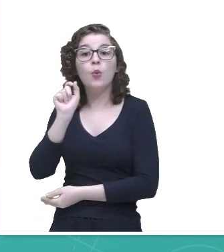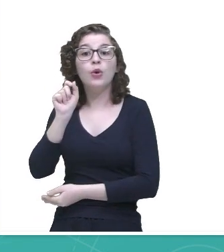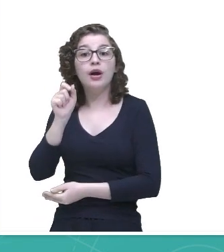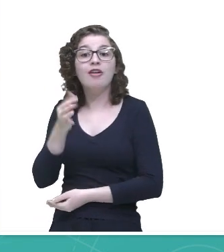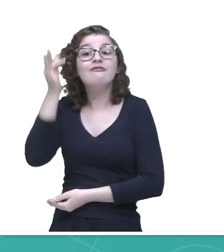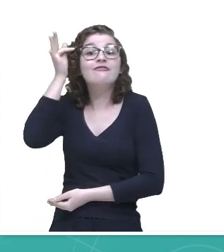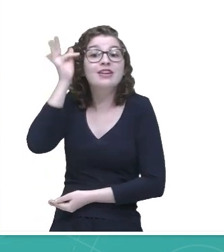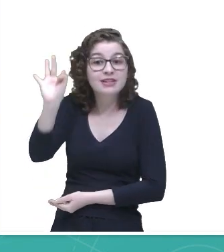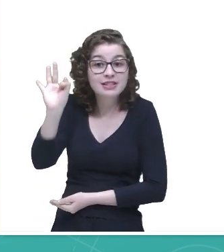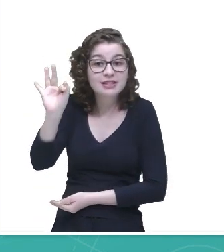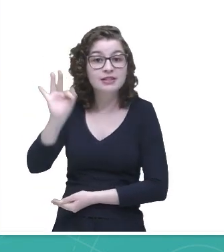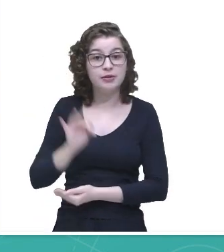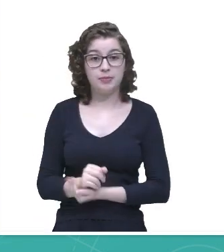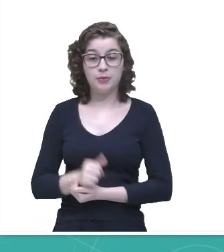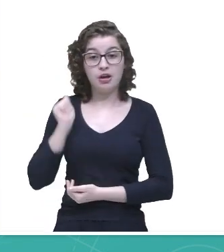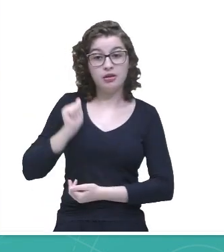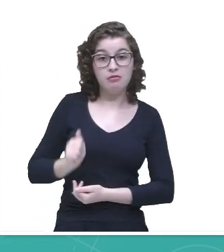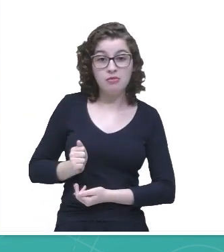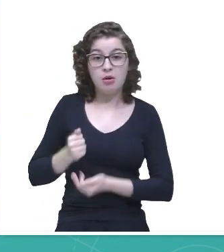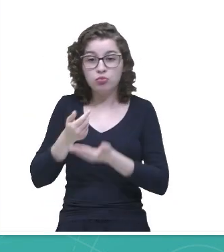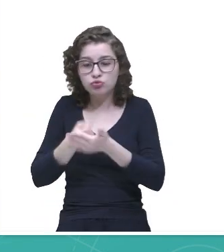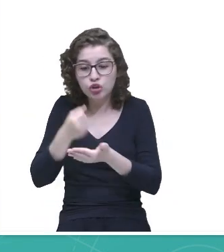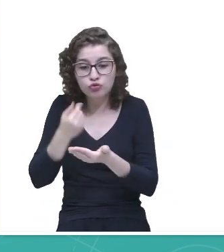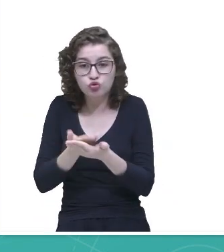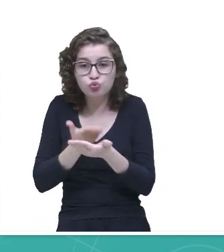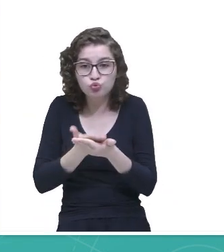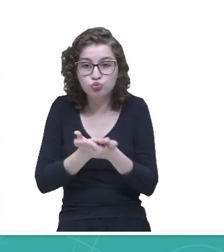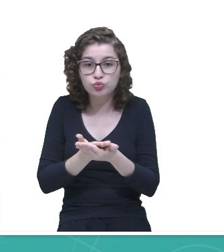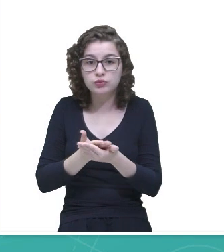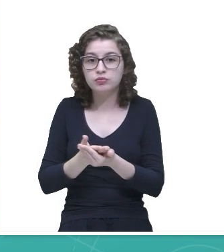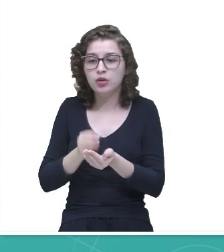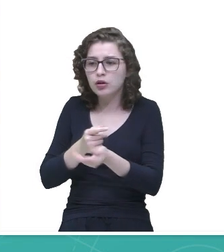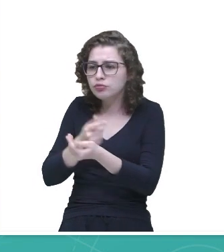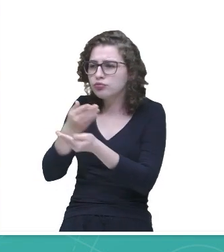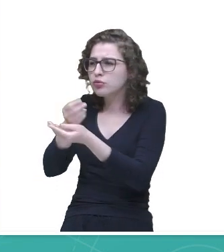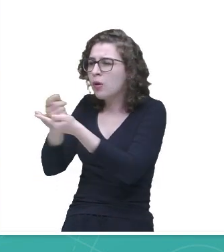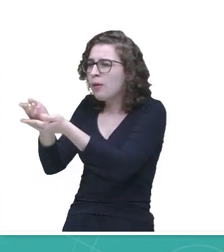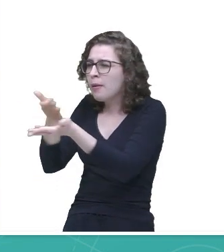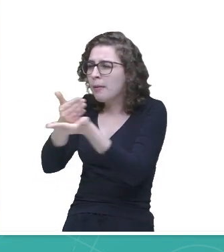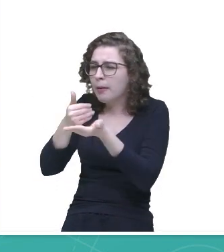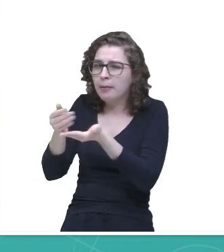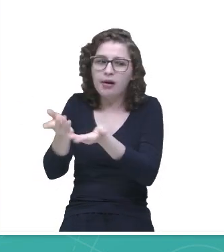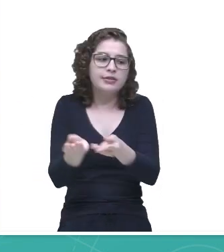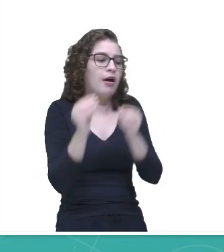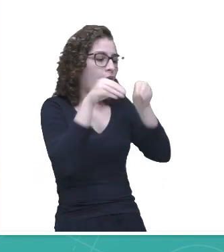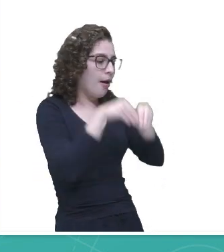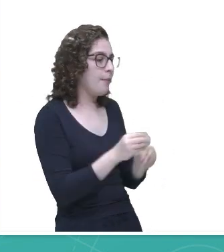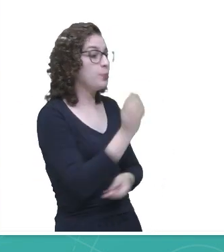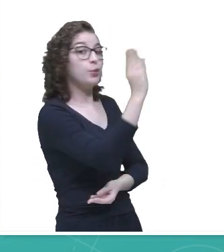uma bolsa, né? E foram estudar. Quando voltaram, eles trouxeram essa nova tendência que estava acontecendo na